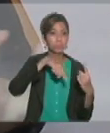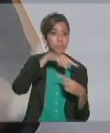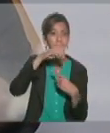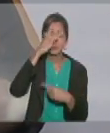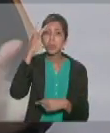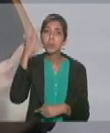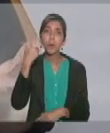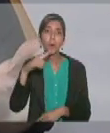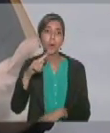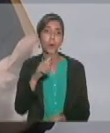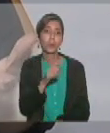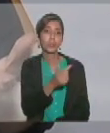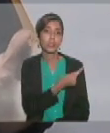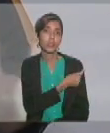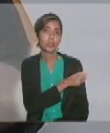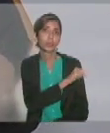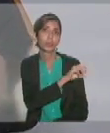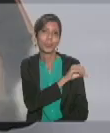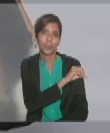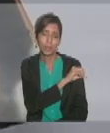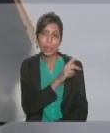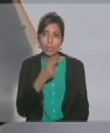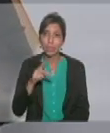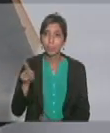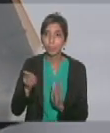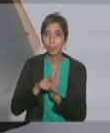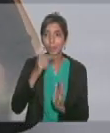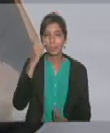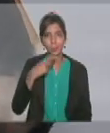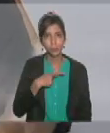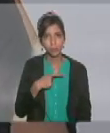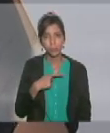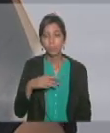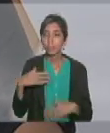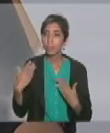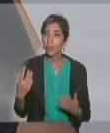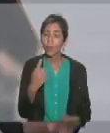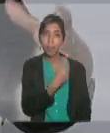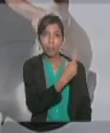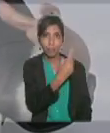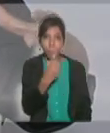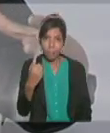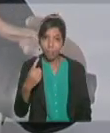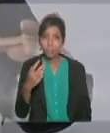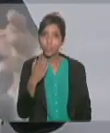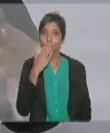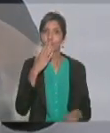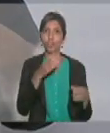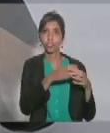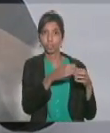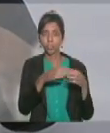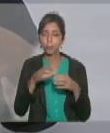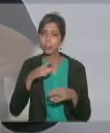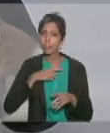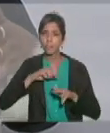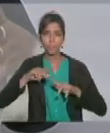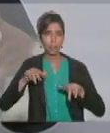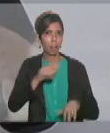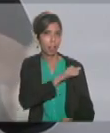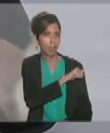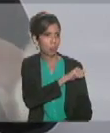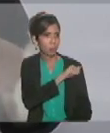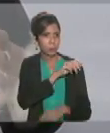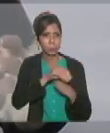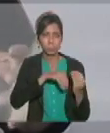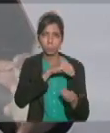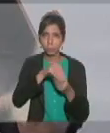relacionar com pessoas de outras séries, porque ele tem a trilha dele individual. E aí, cada time desse, que é composto de diversos